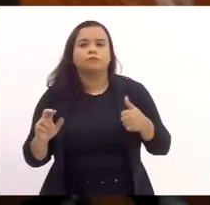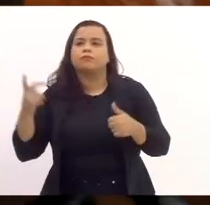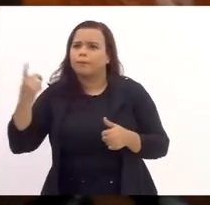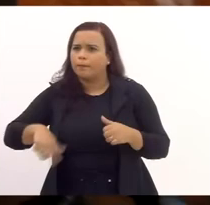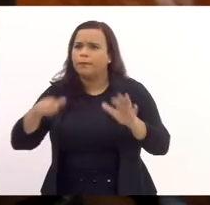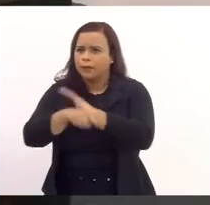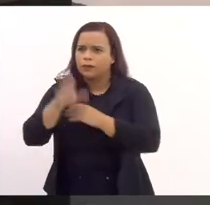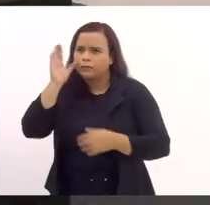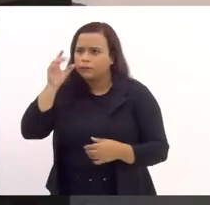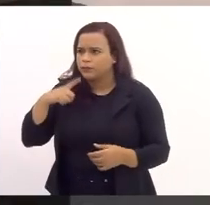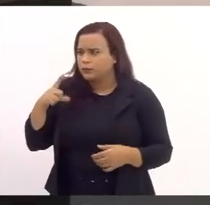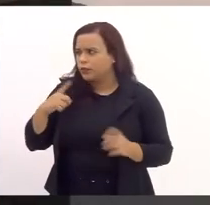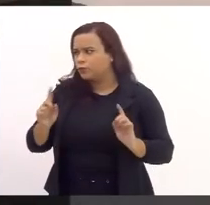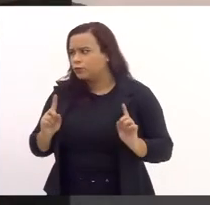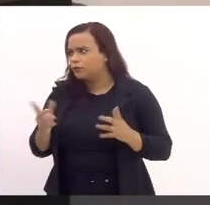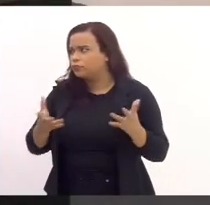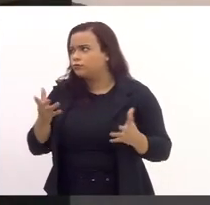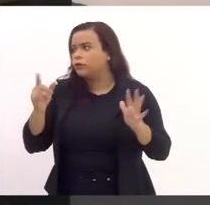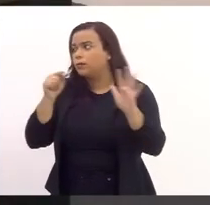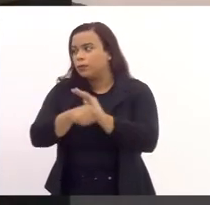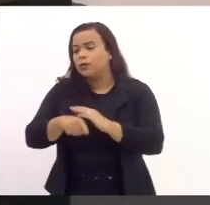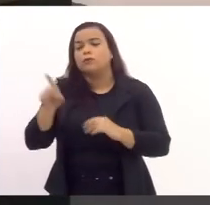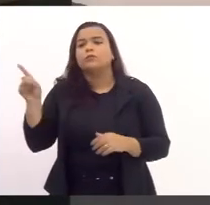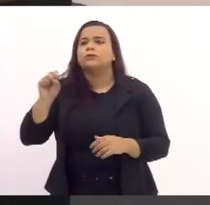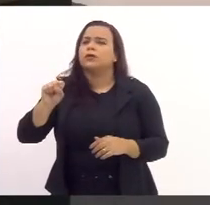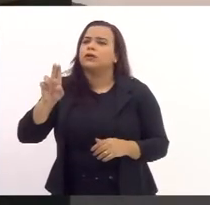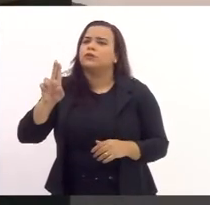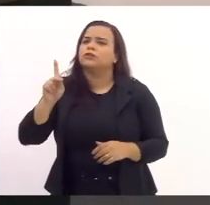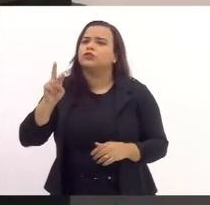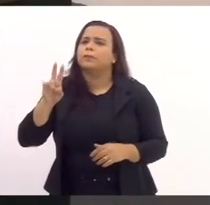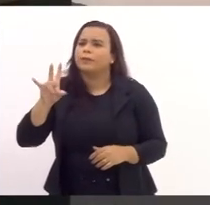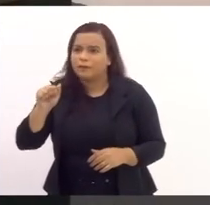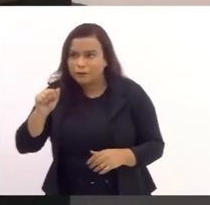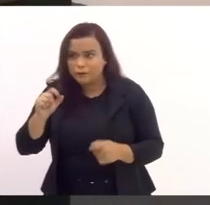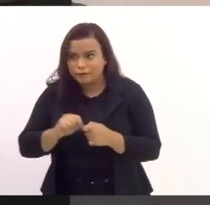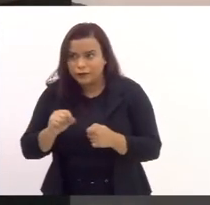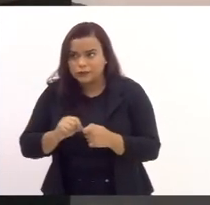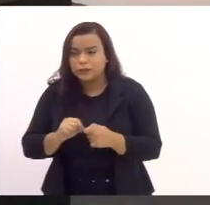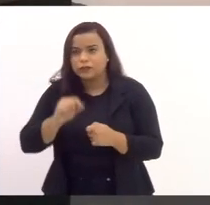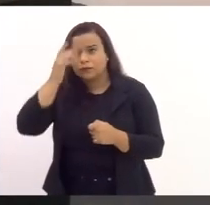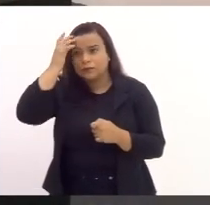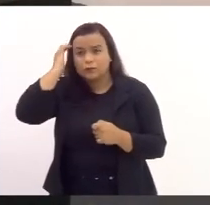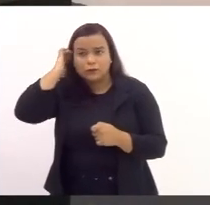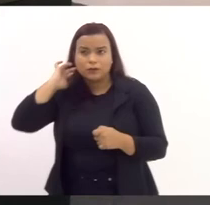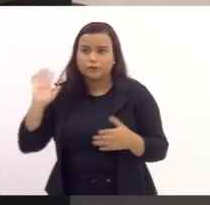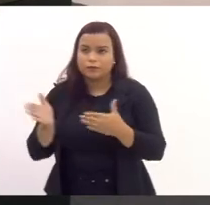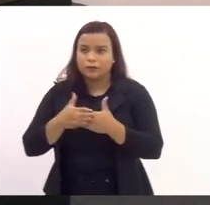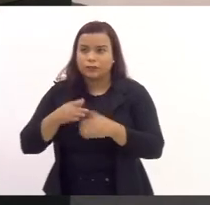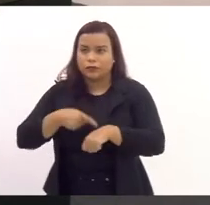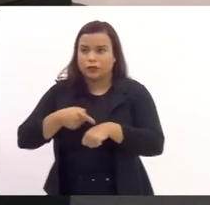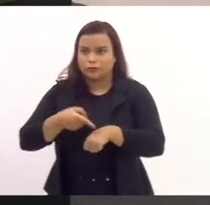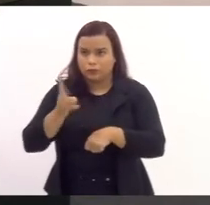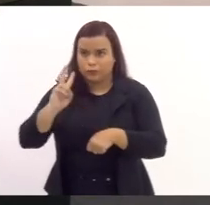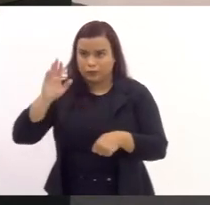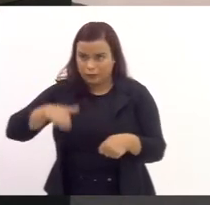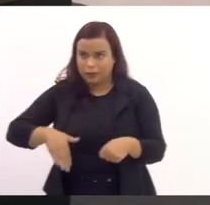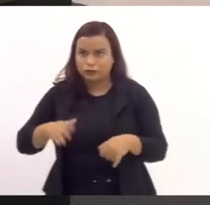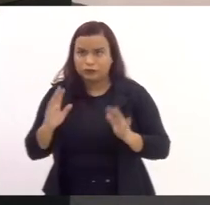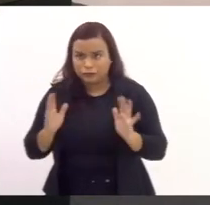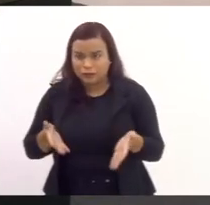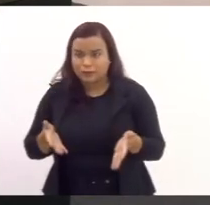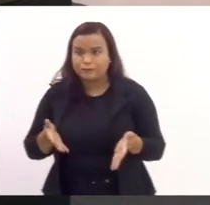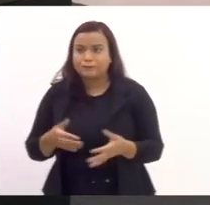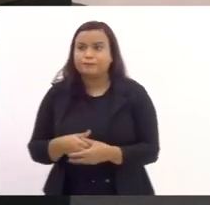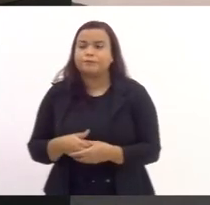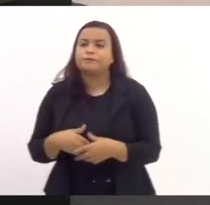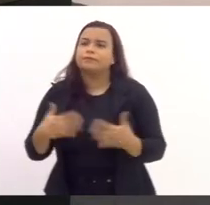pergunta a você? Eu teria uma pergunta a fazer à Supervia, para poder fechar, vai dar 14 horas. Bom, além da